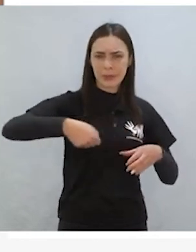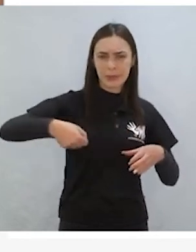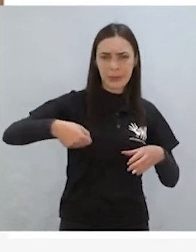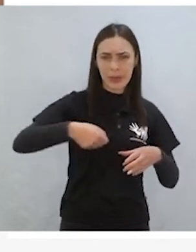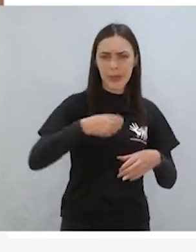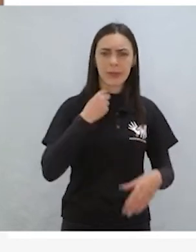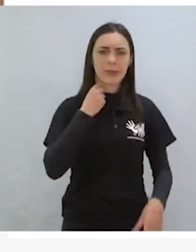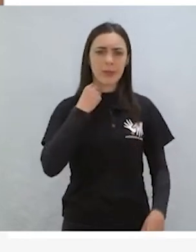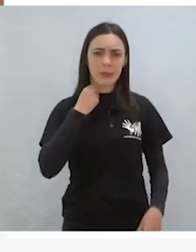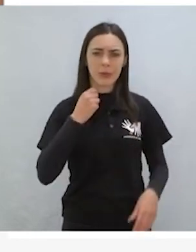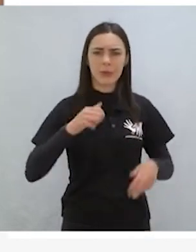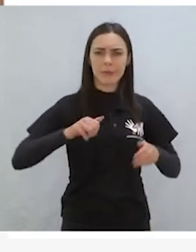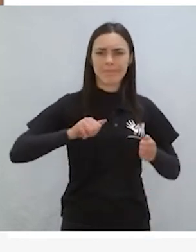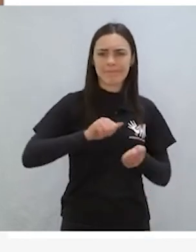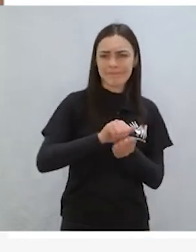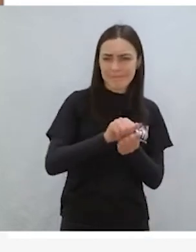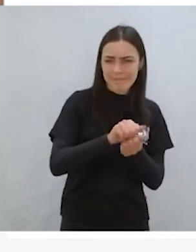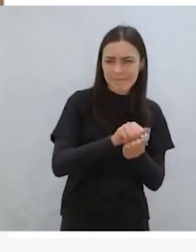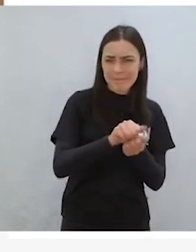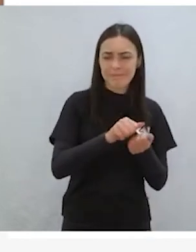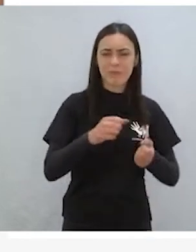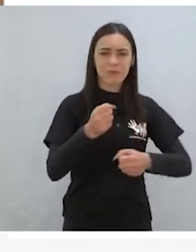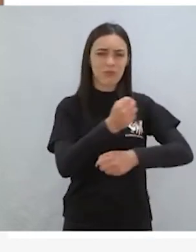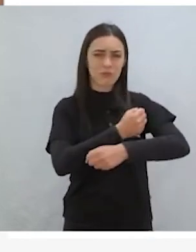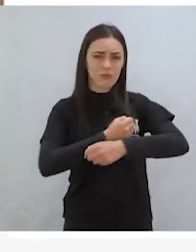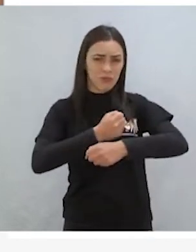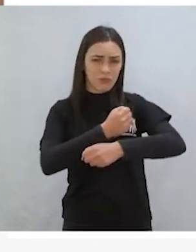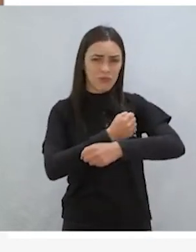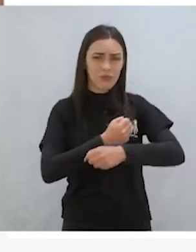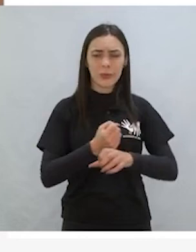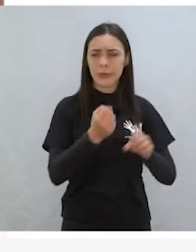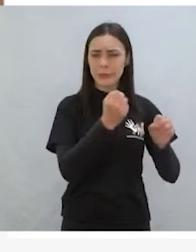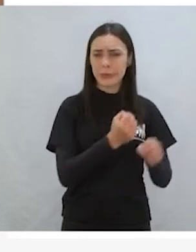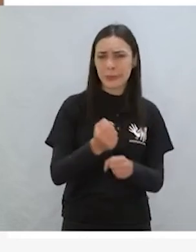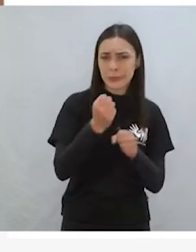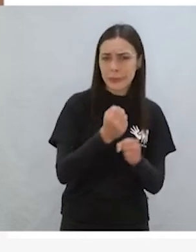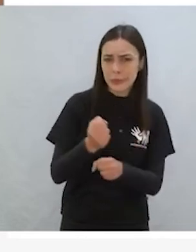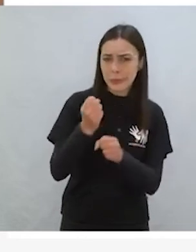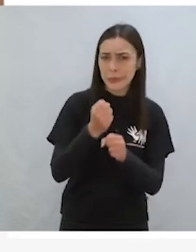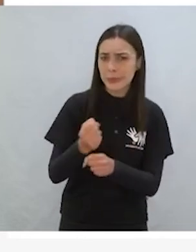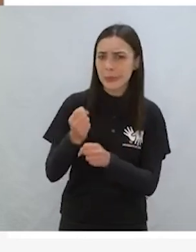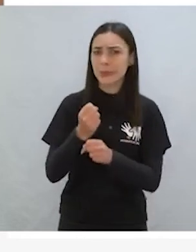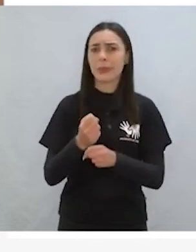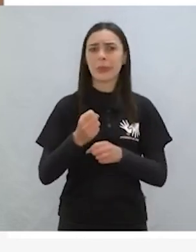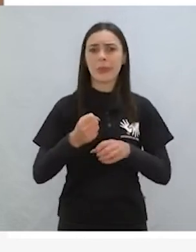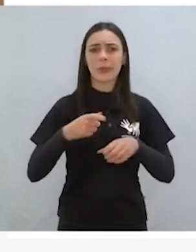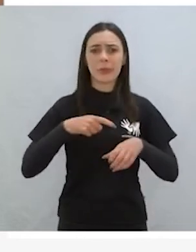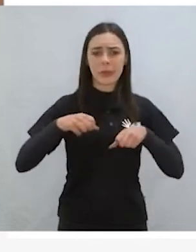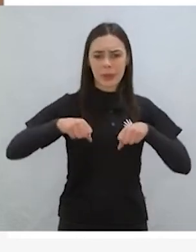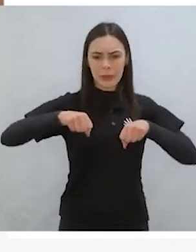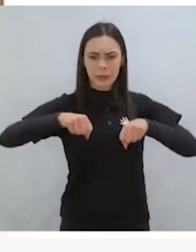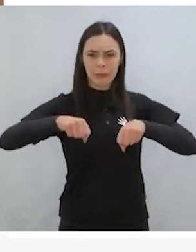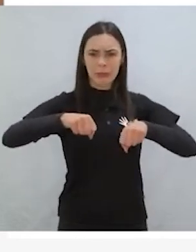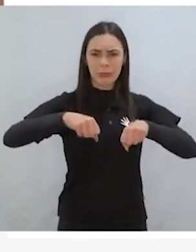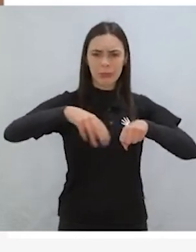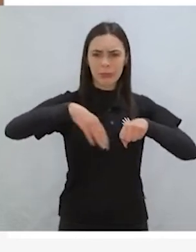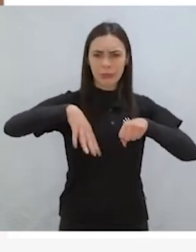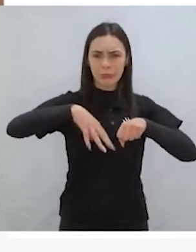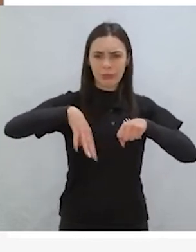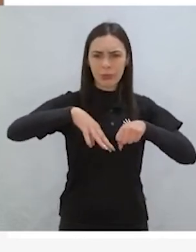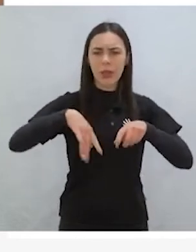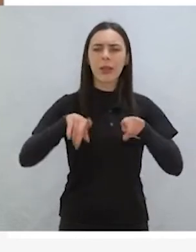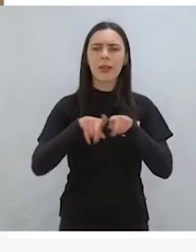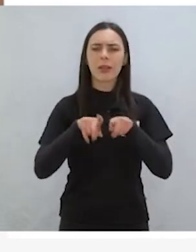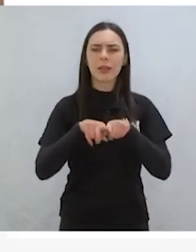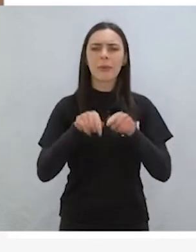passava, lavava, cozinhava, varria, encerava